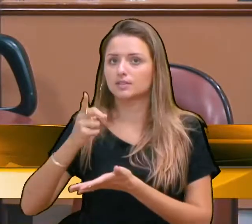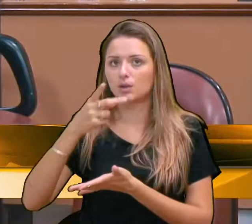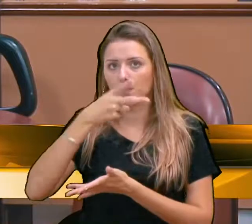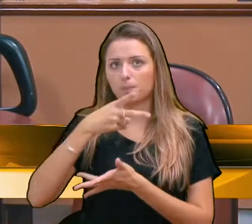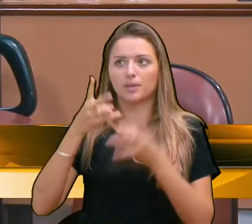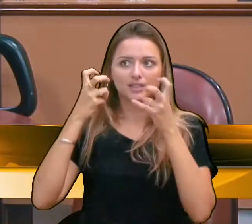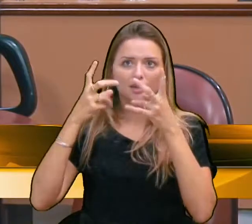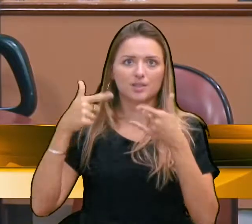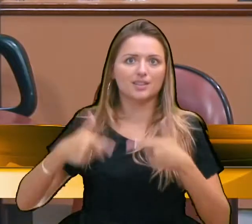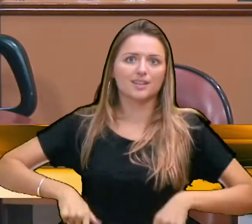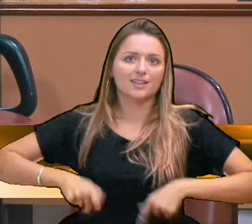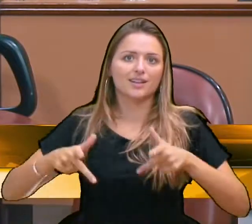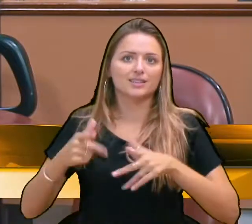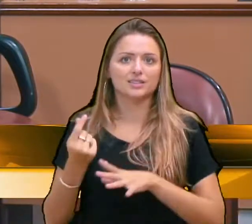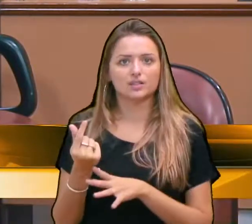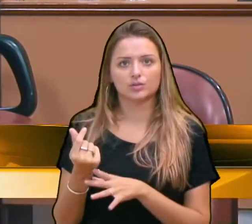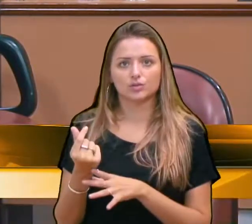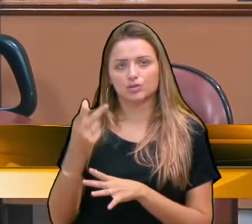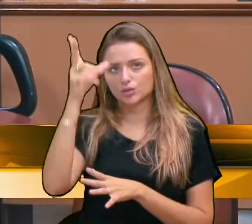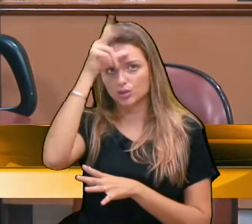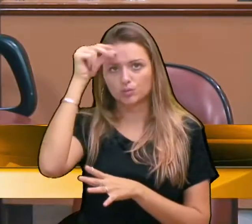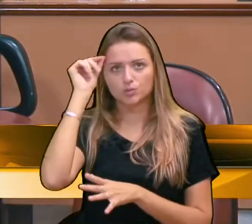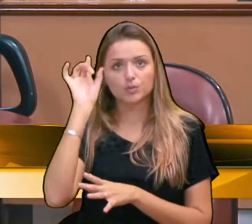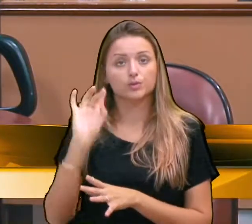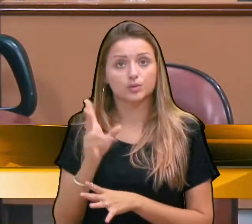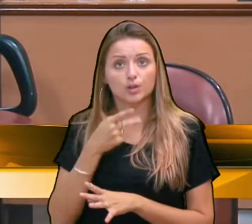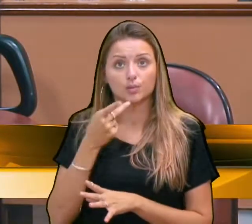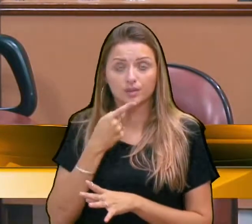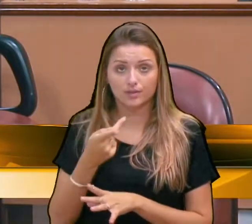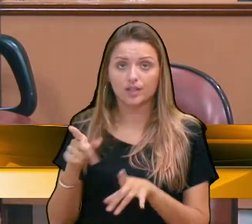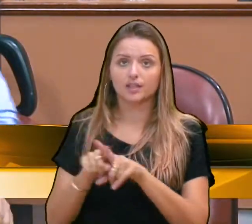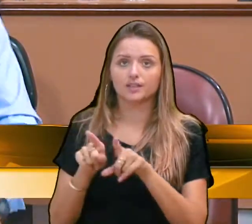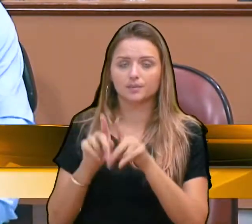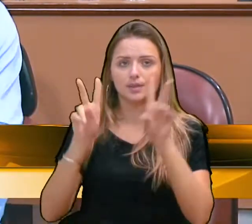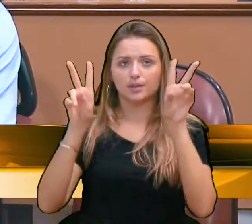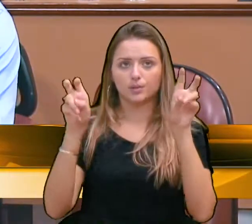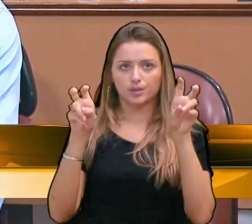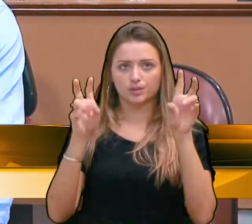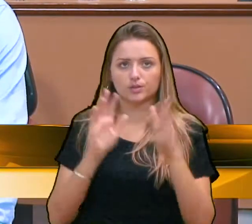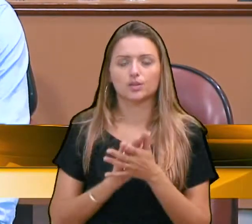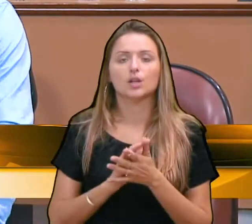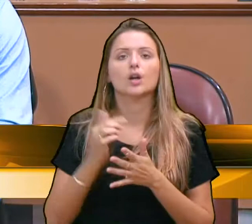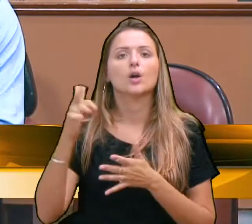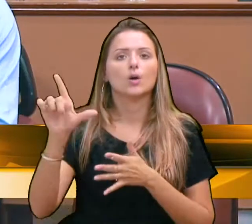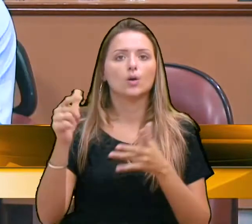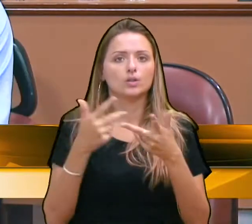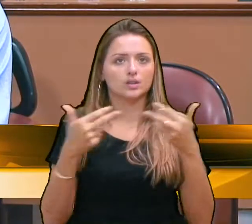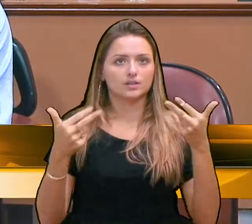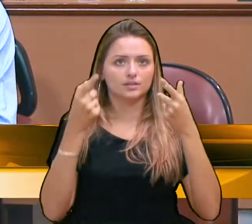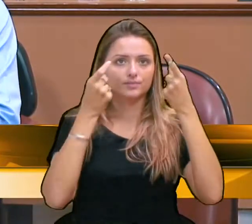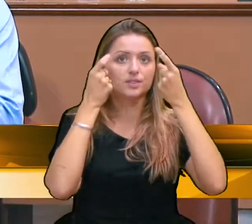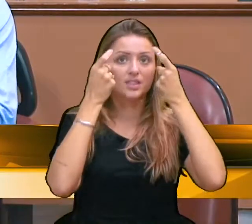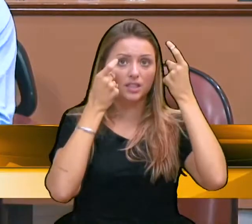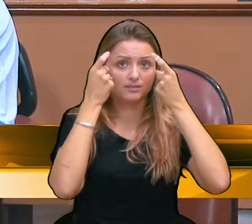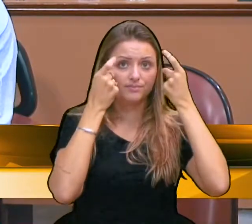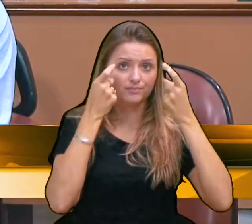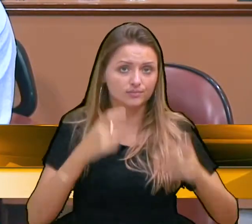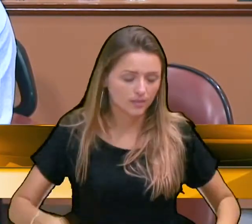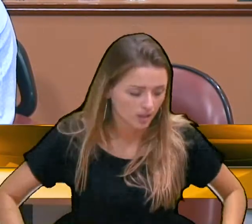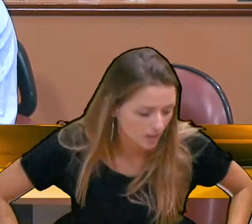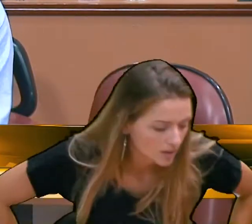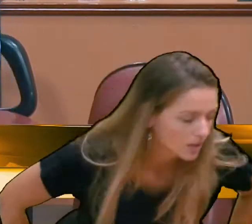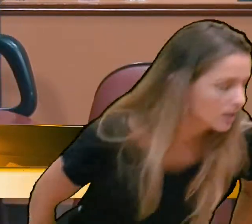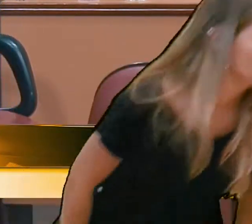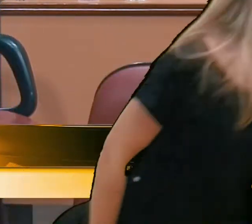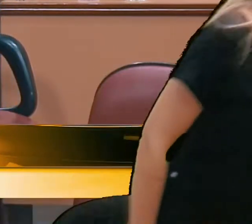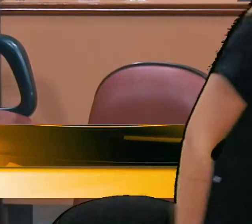queimar dinheiro público. Então, só para pontuar em cima deste assunto. Uma das preocupações, eu, muito conhecedor